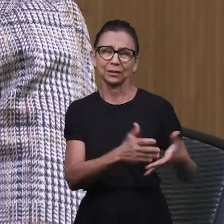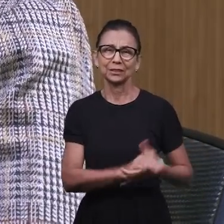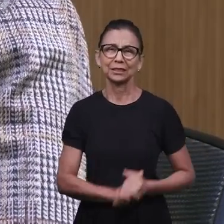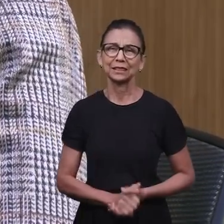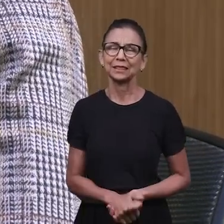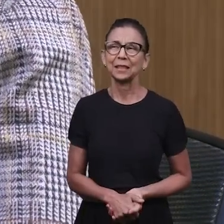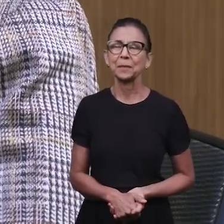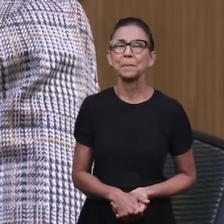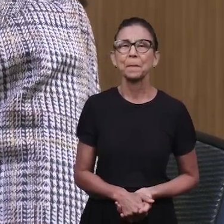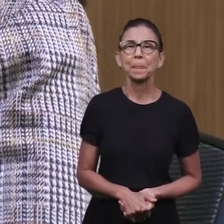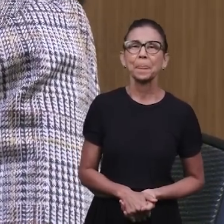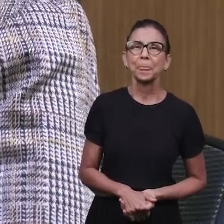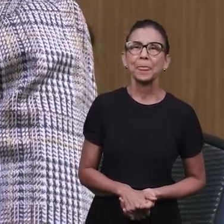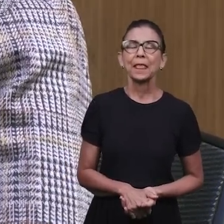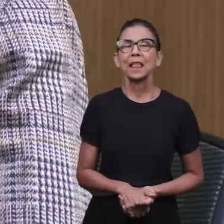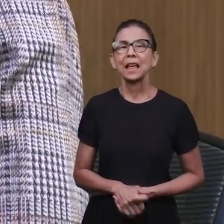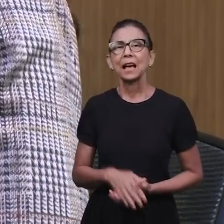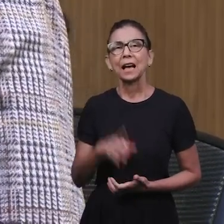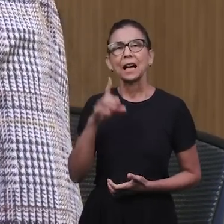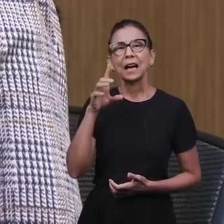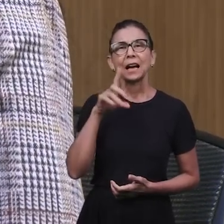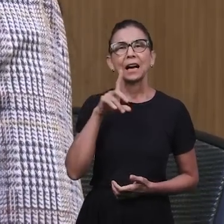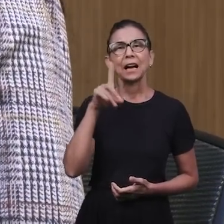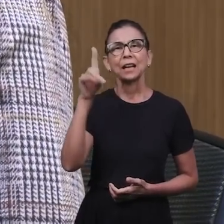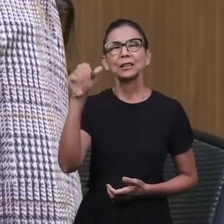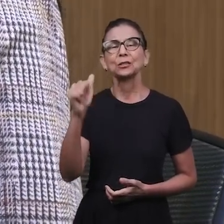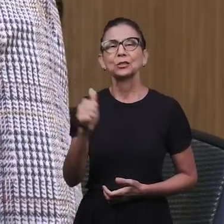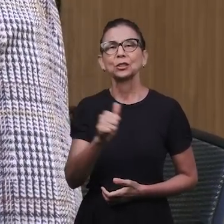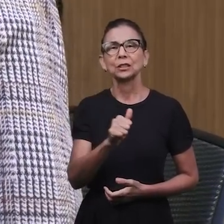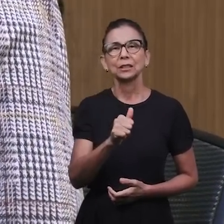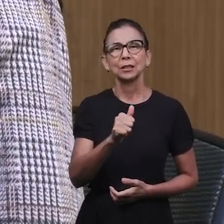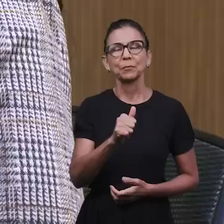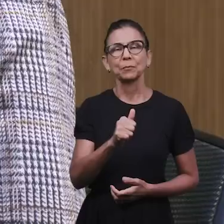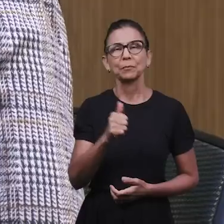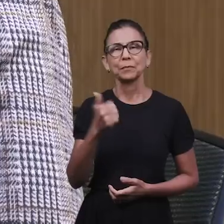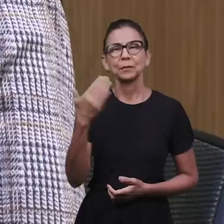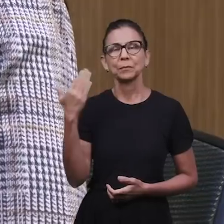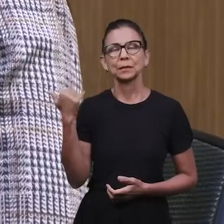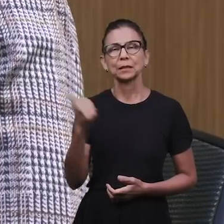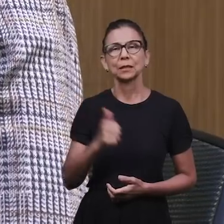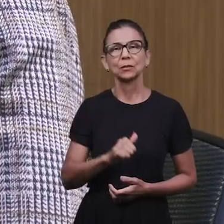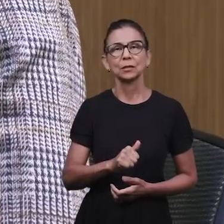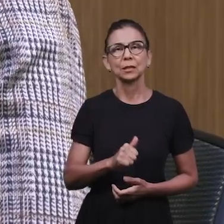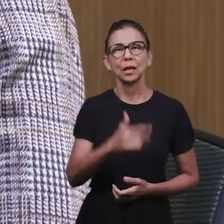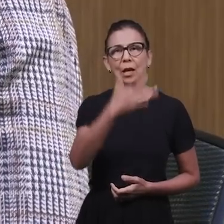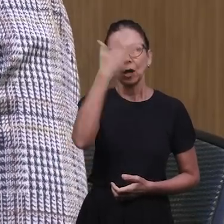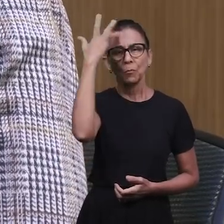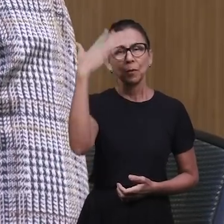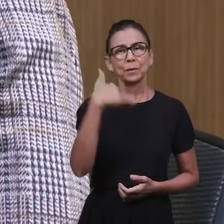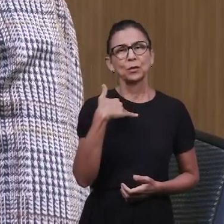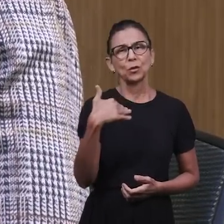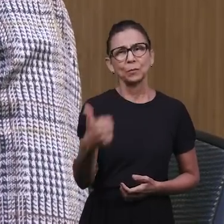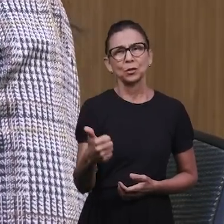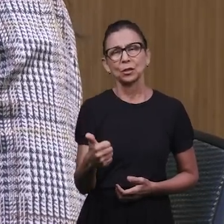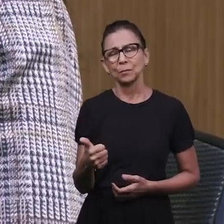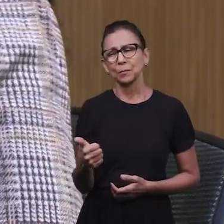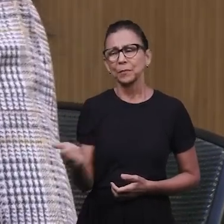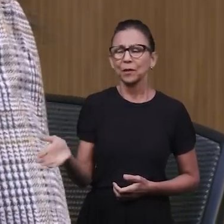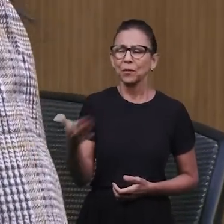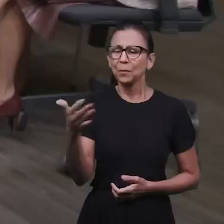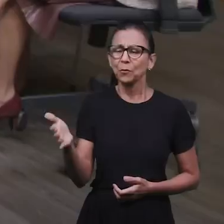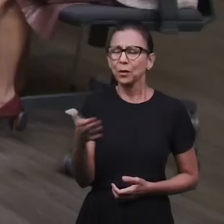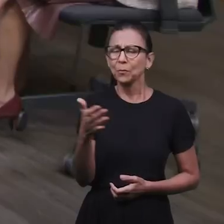vem logo, né, essa pergunta. Eu falei, não, porque tudo me é lícito, mas nem tudo me convém. Falei assim, na mesma hora.